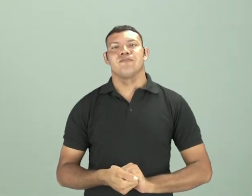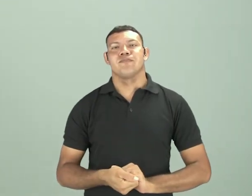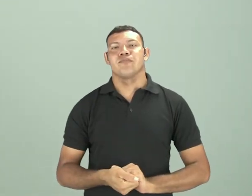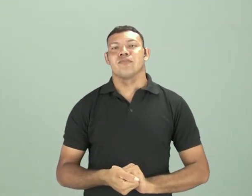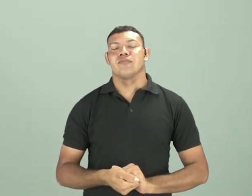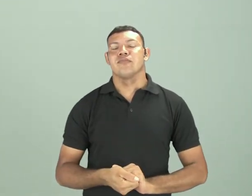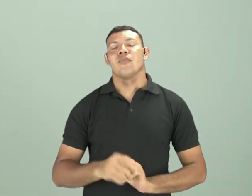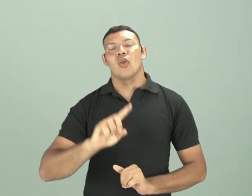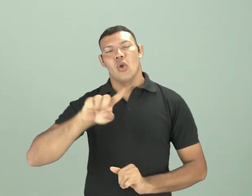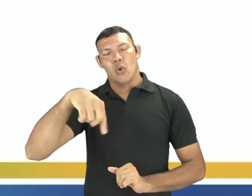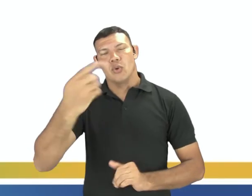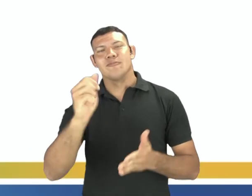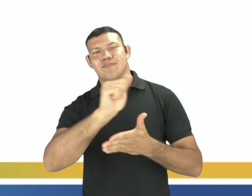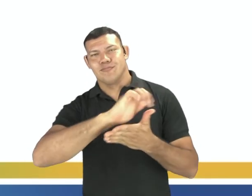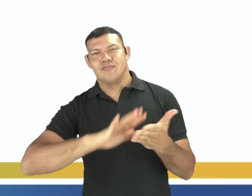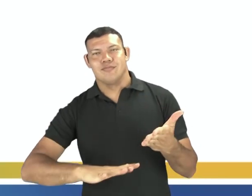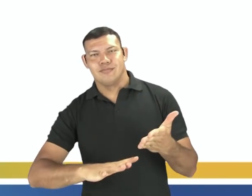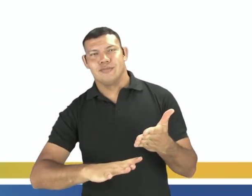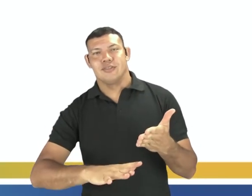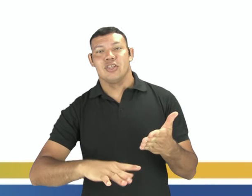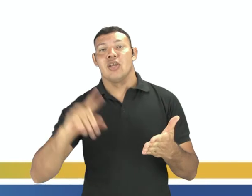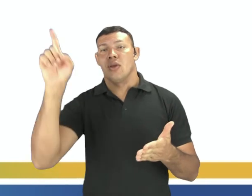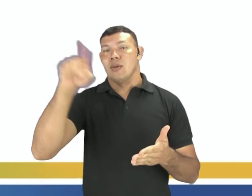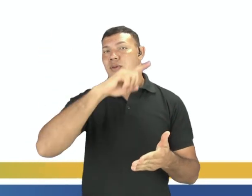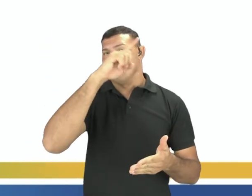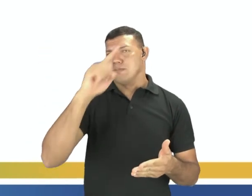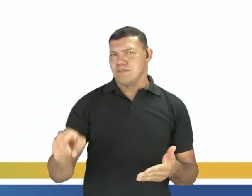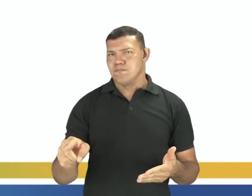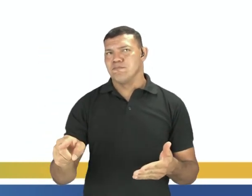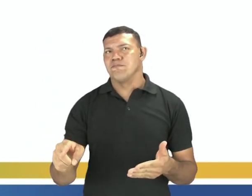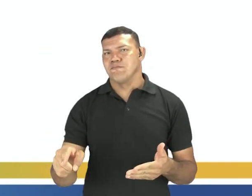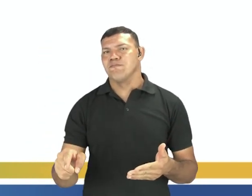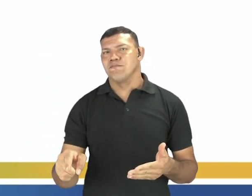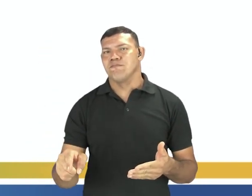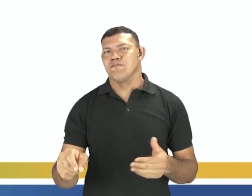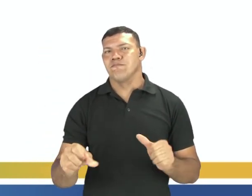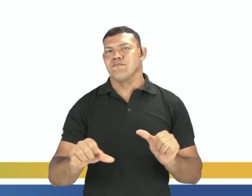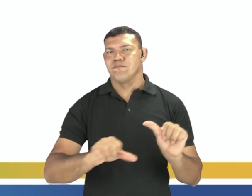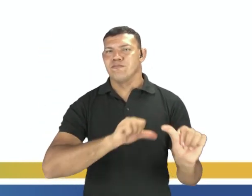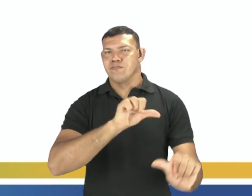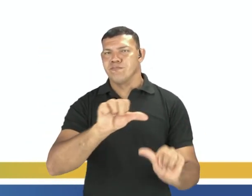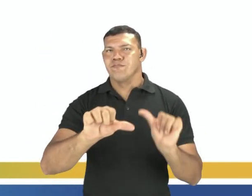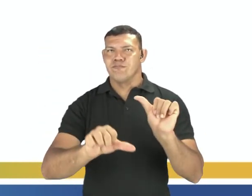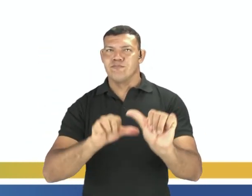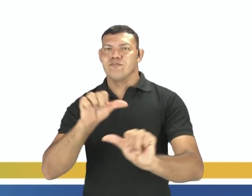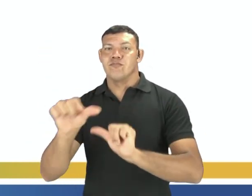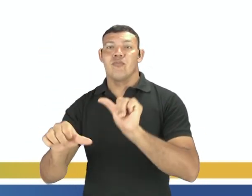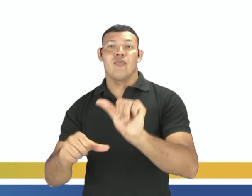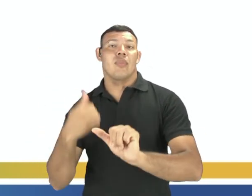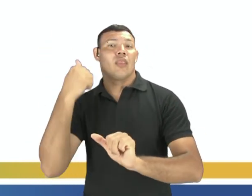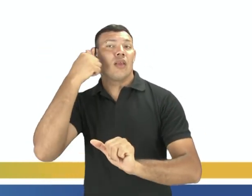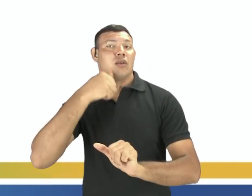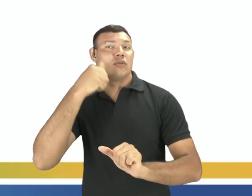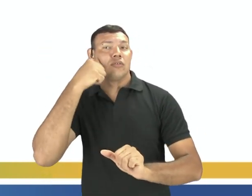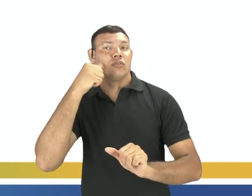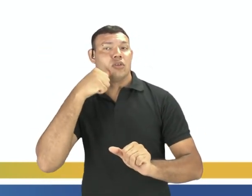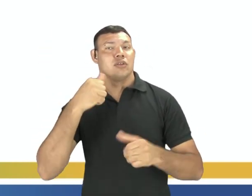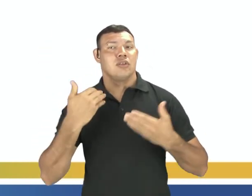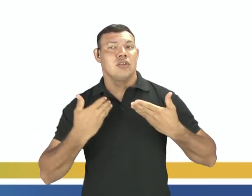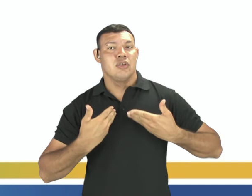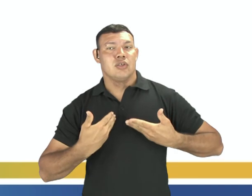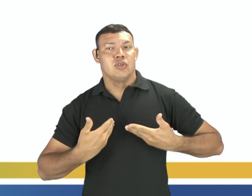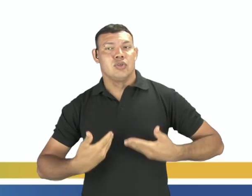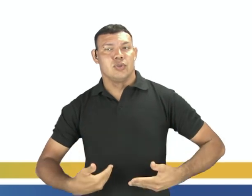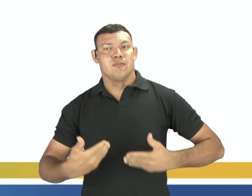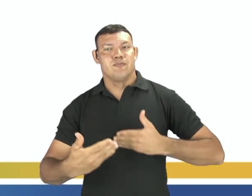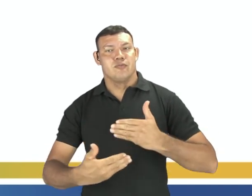Vamos a mais uma atividade. Marque um X nas mudanças que ocorrem nas mulheres durante a puberdade.